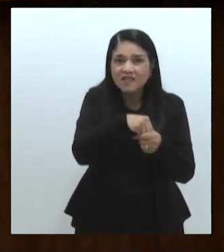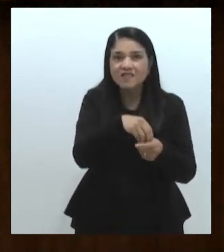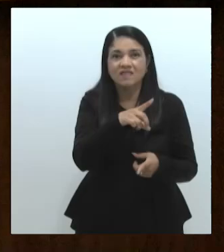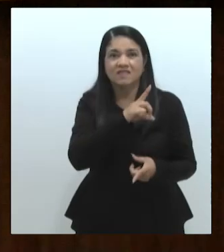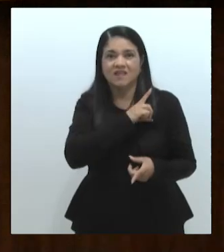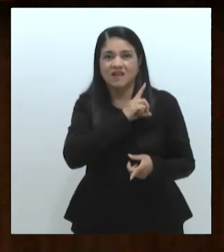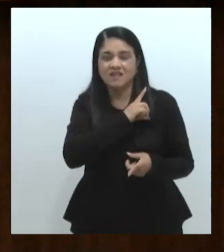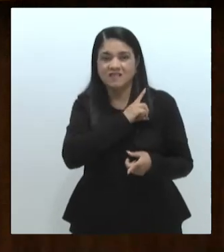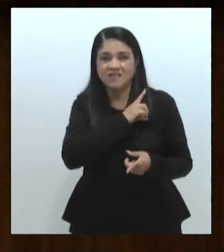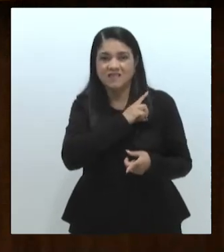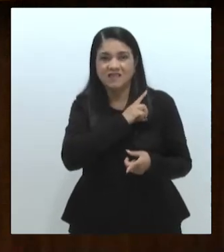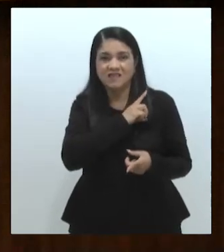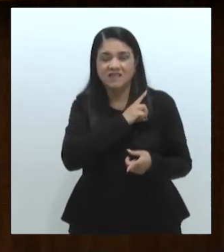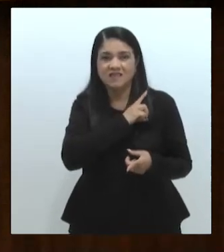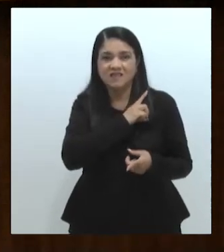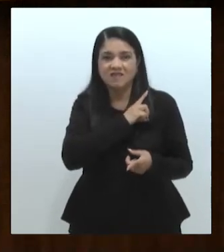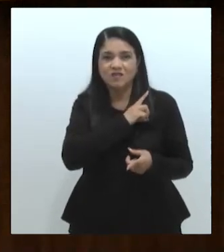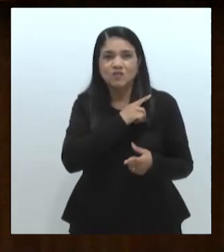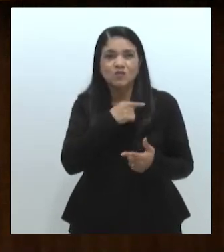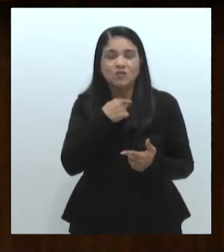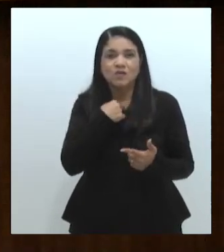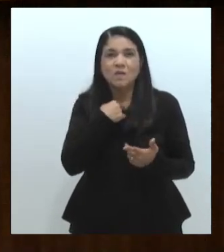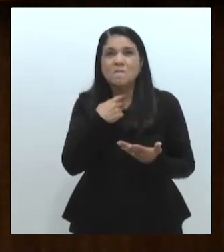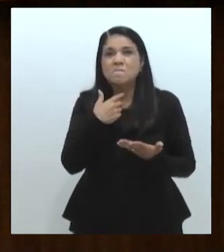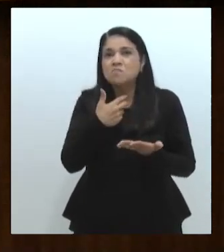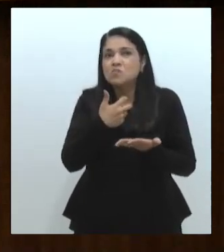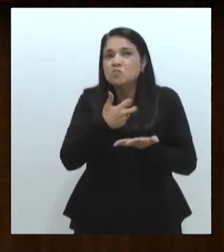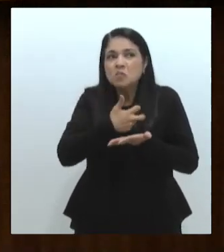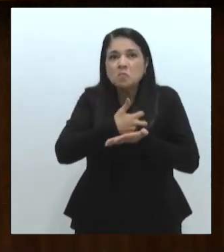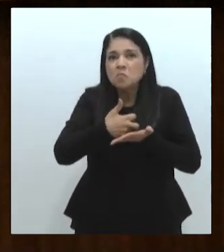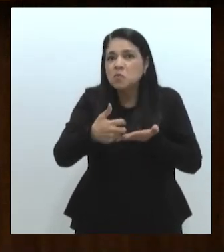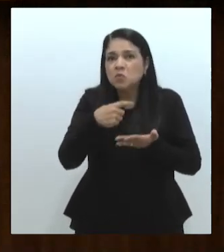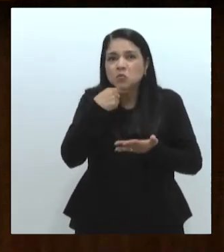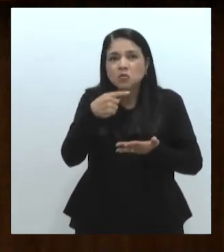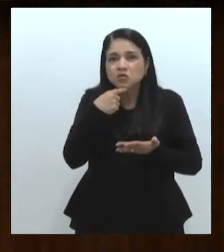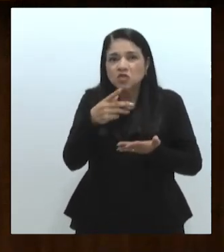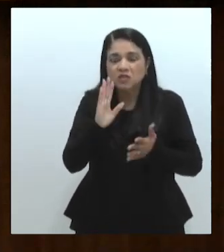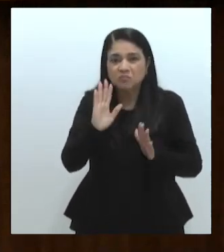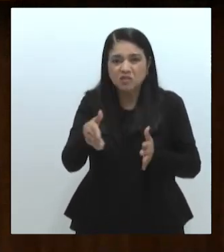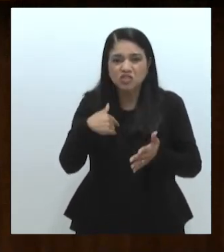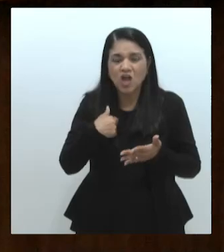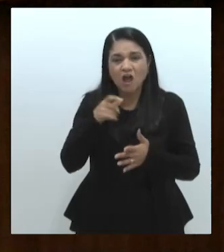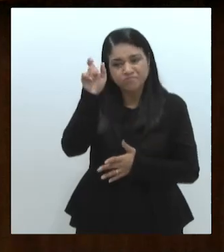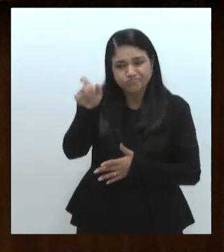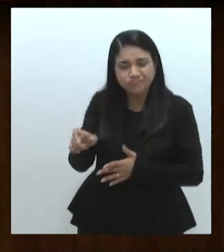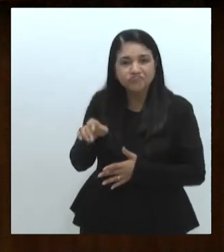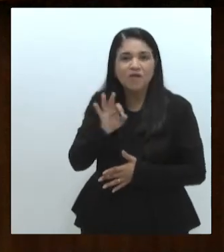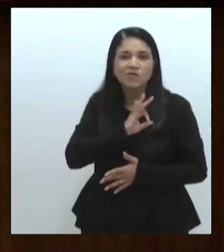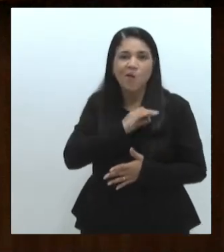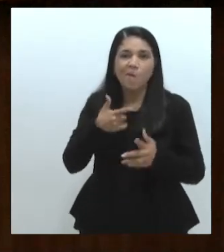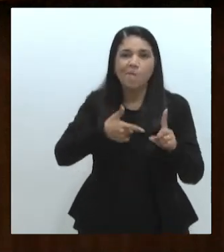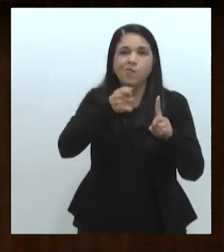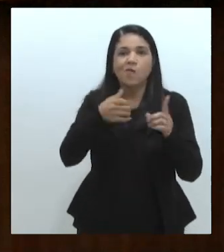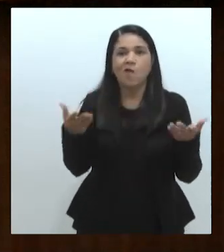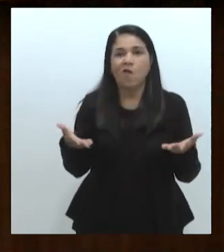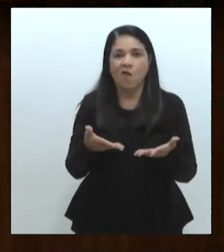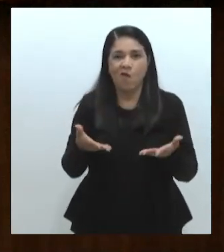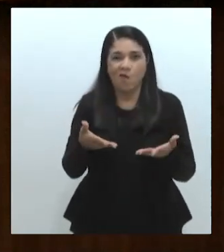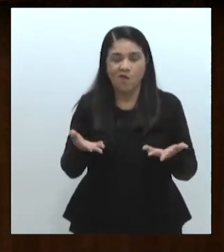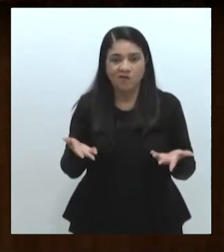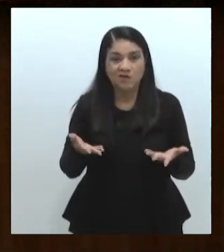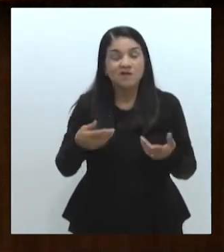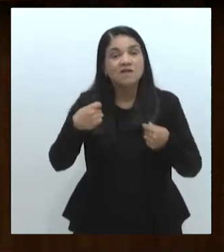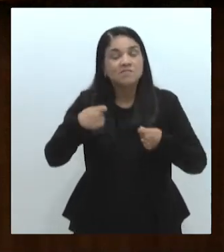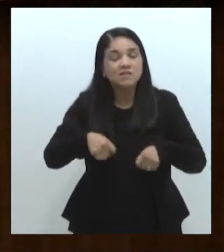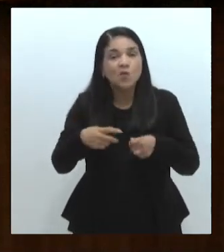que não basta punir. Esse daí já foi punido porque já foi até morto. A gente tem que instalar uma